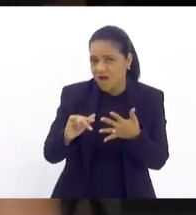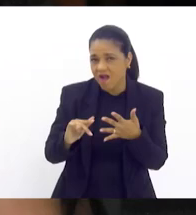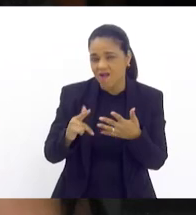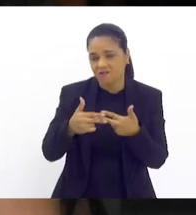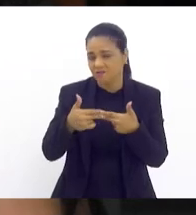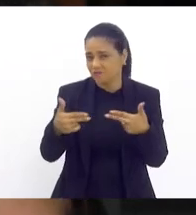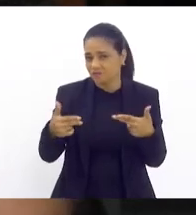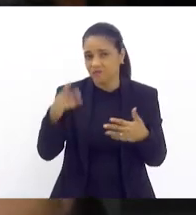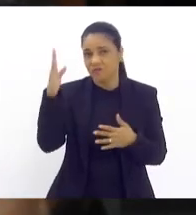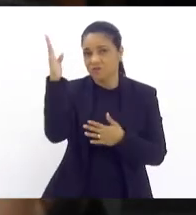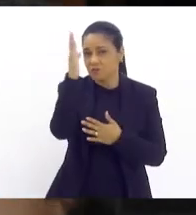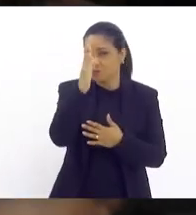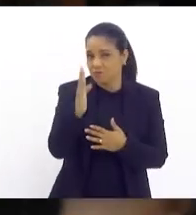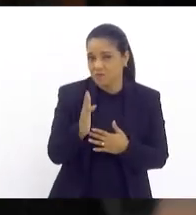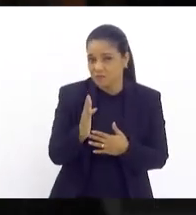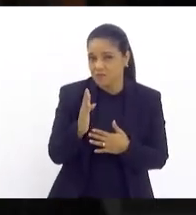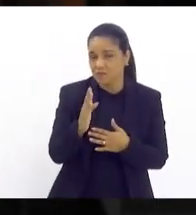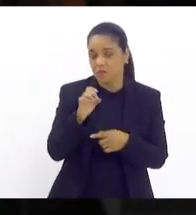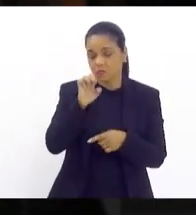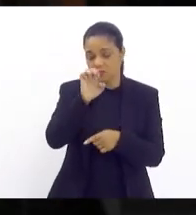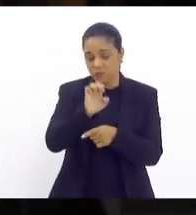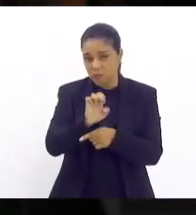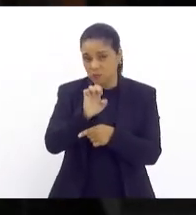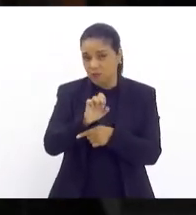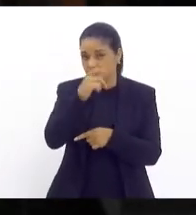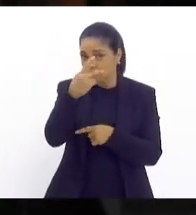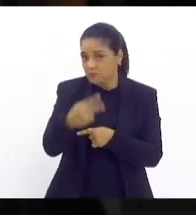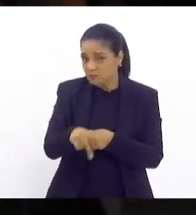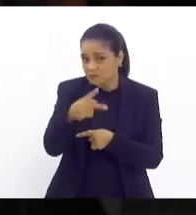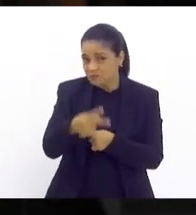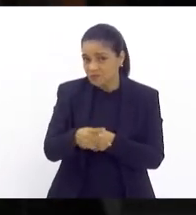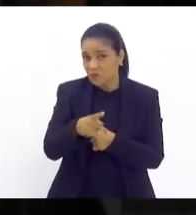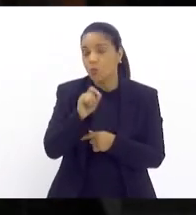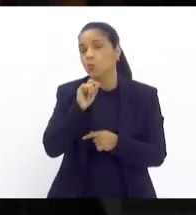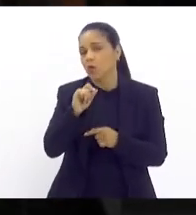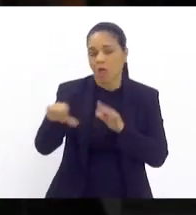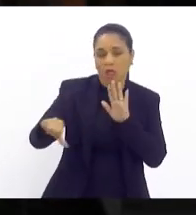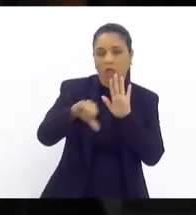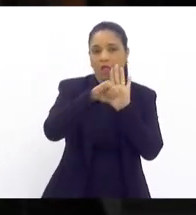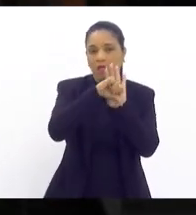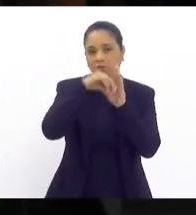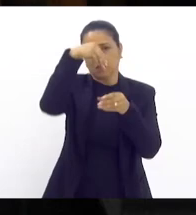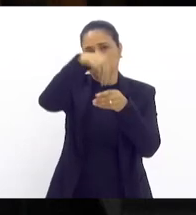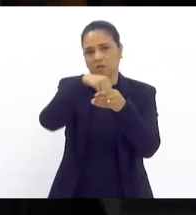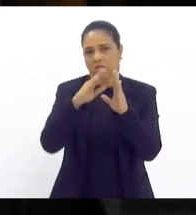e no nosso estado que são crimes em escola